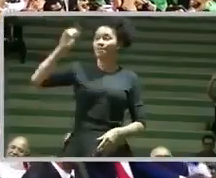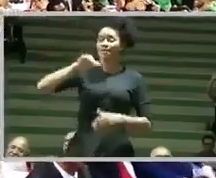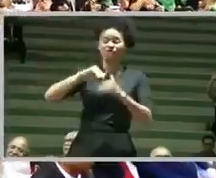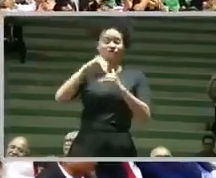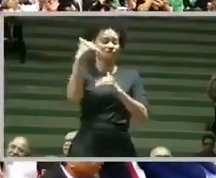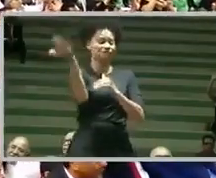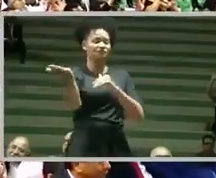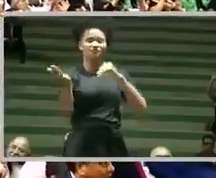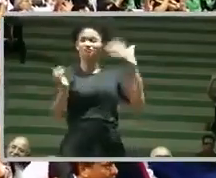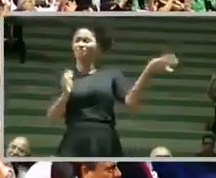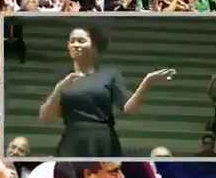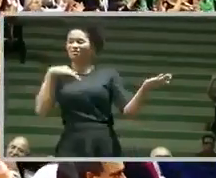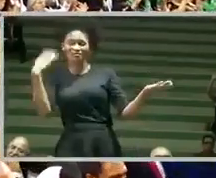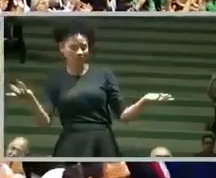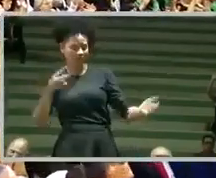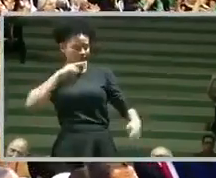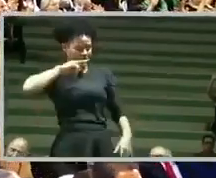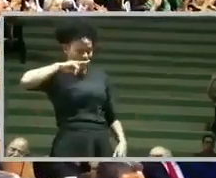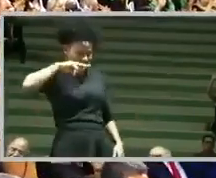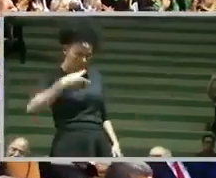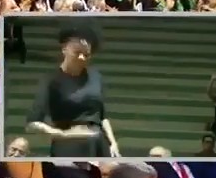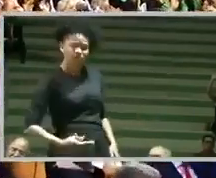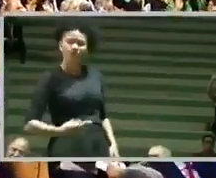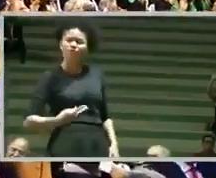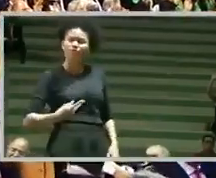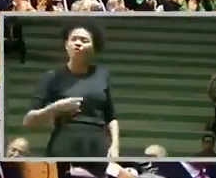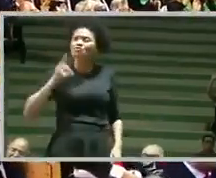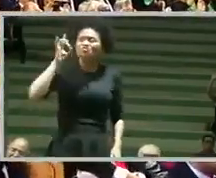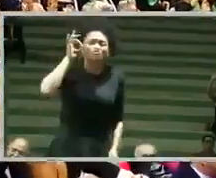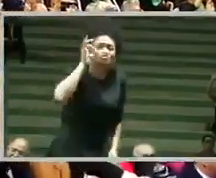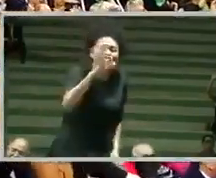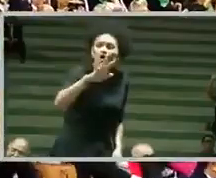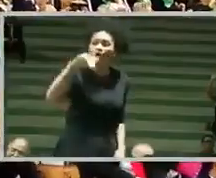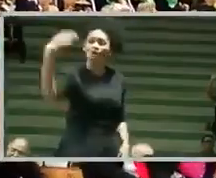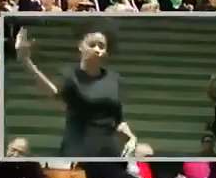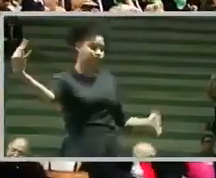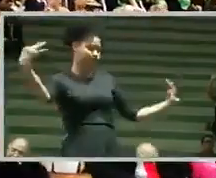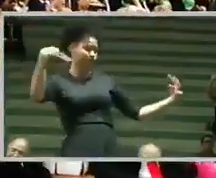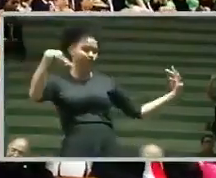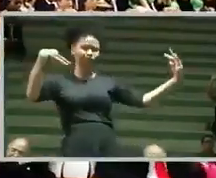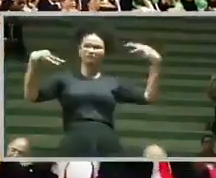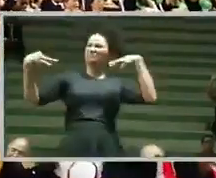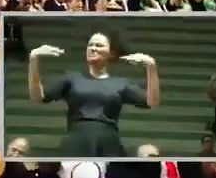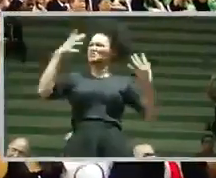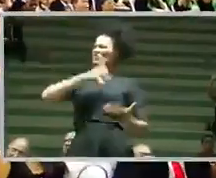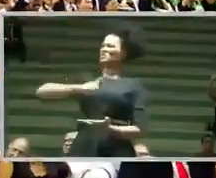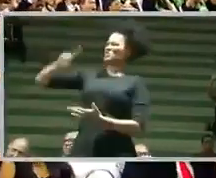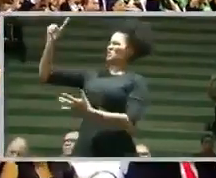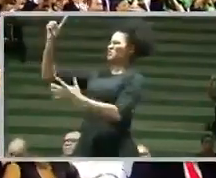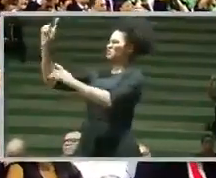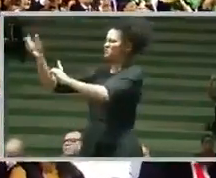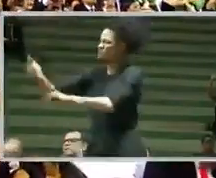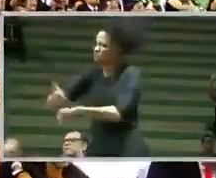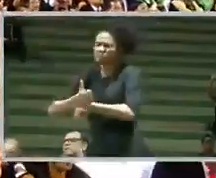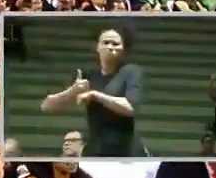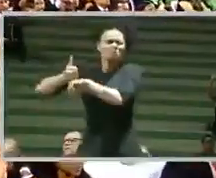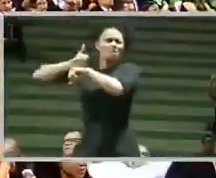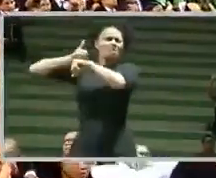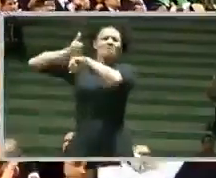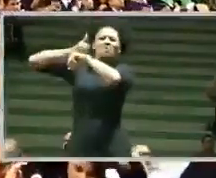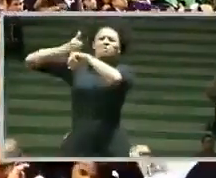fora reconheçam que só Ele é Deus.